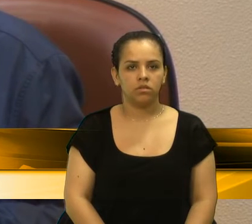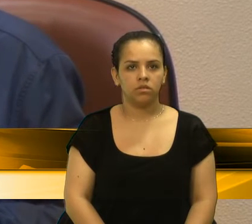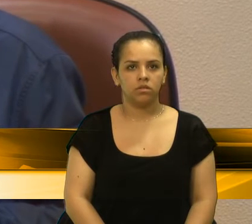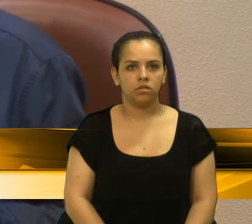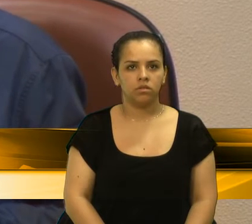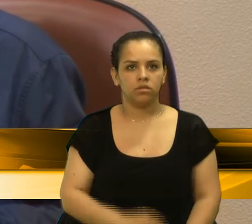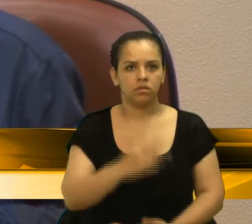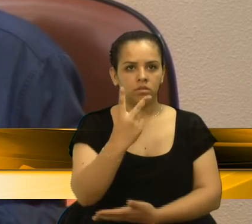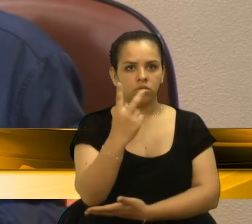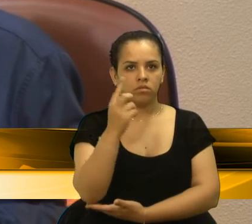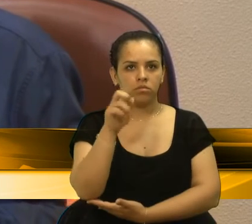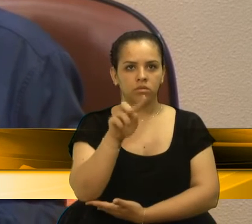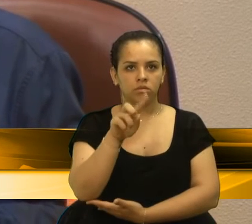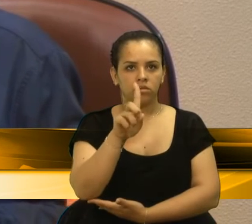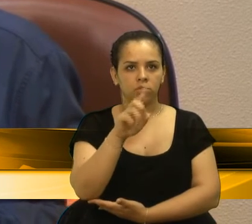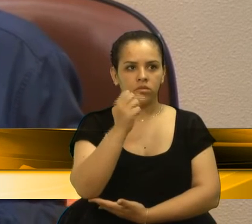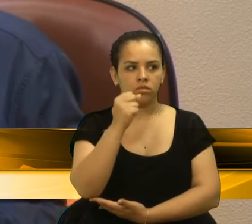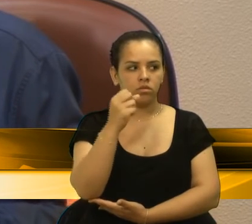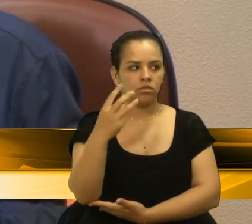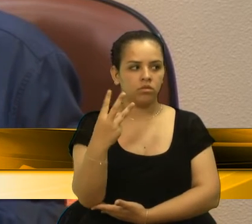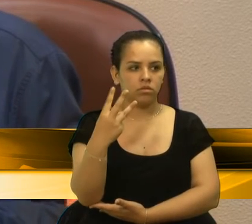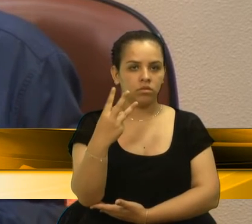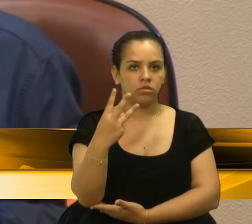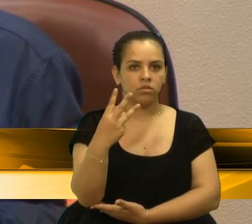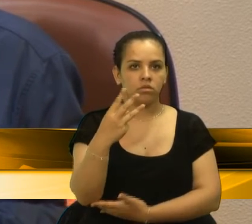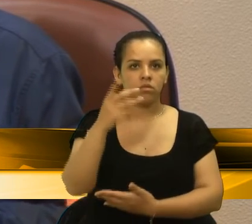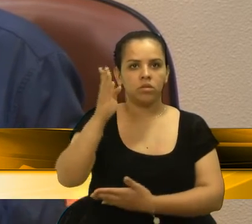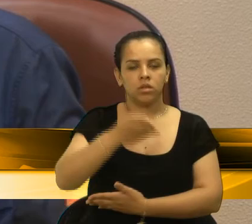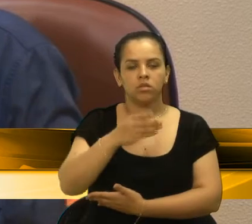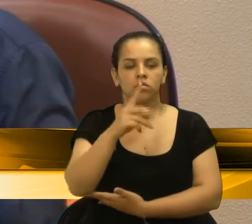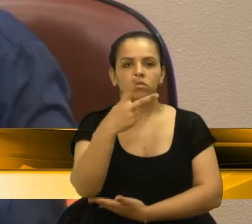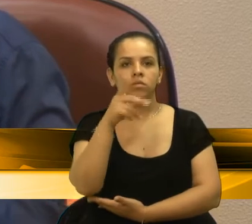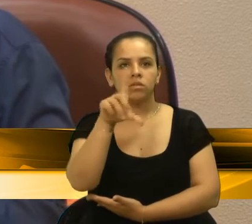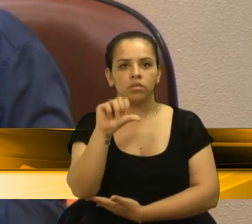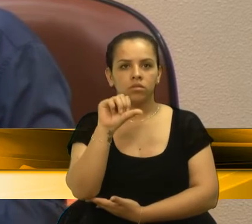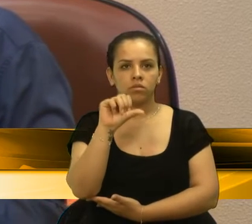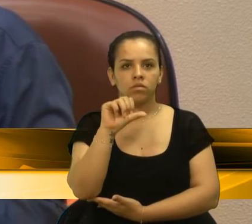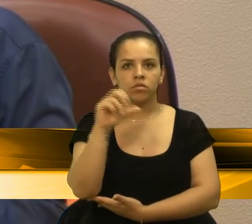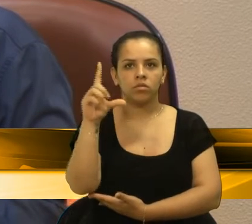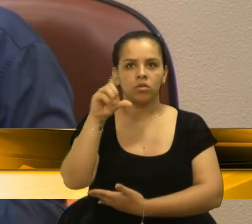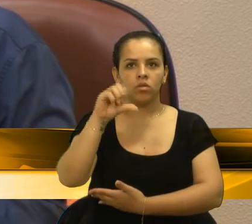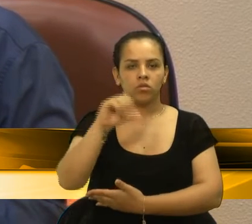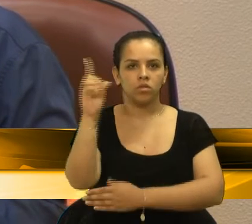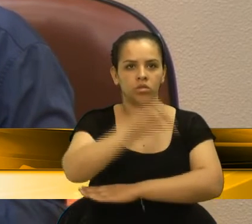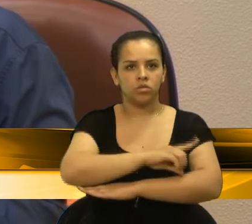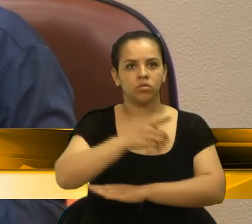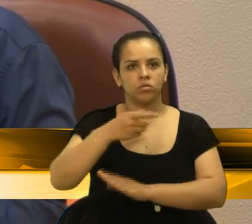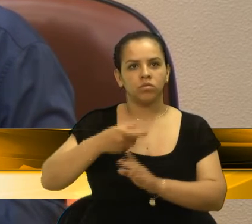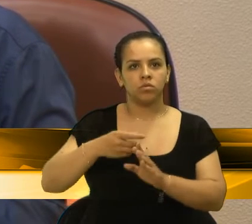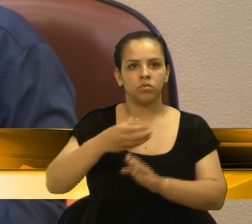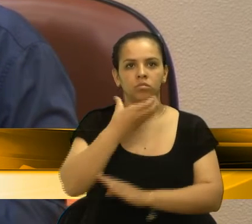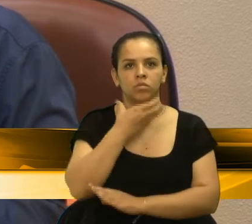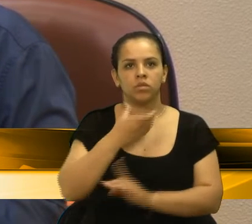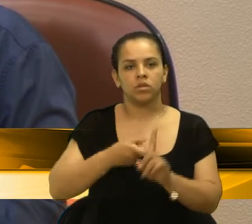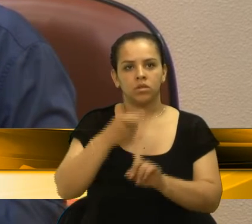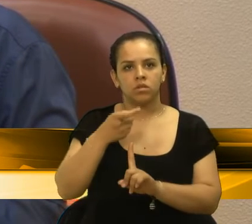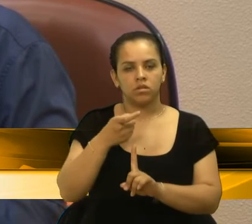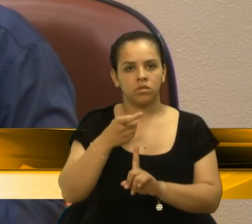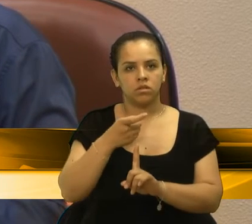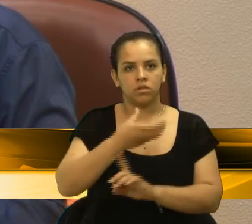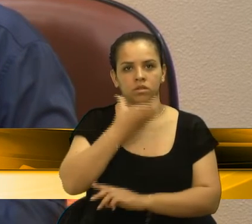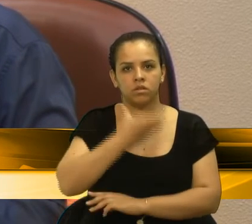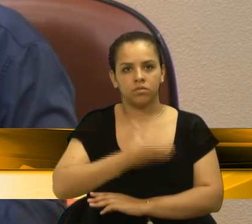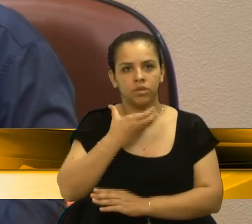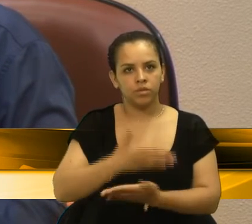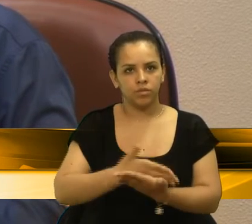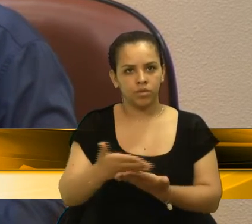Página 2183, comissão processante ata 19/2019. Aos 9 dias do mês de dezembro de 2019, com